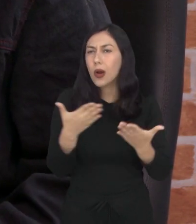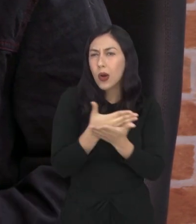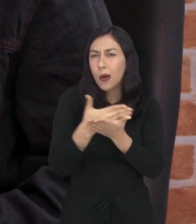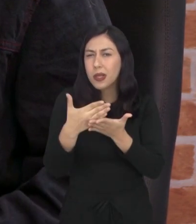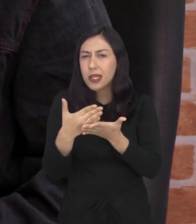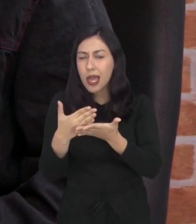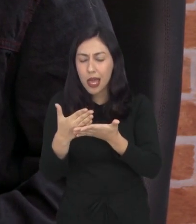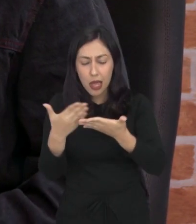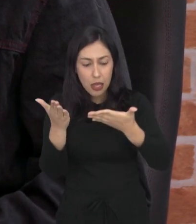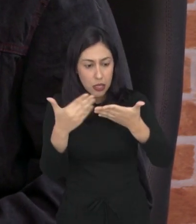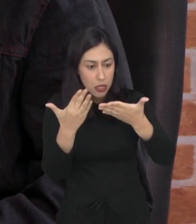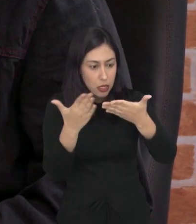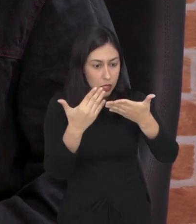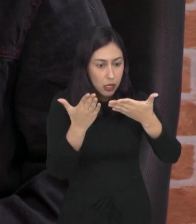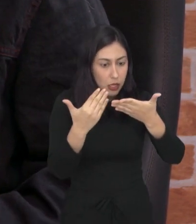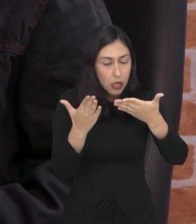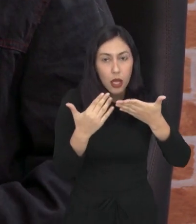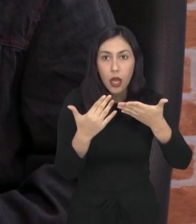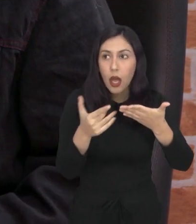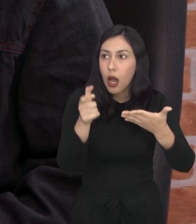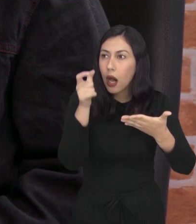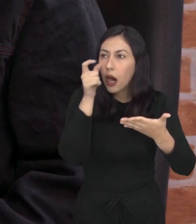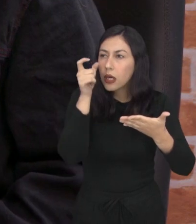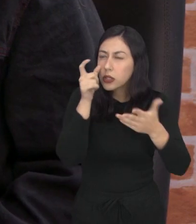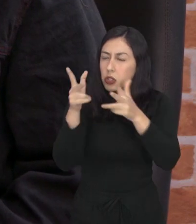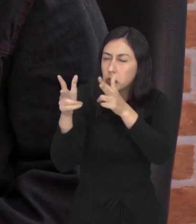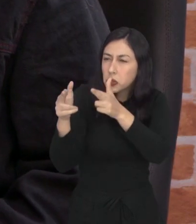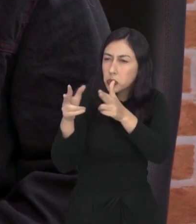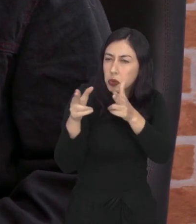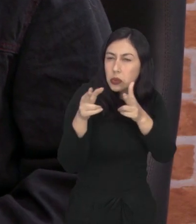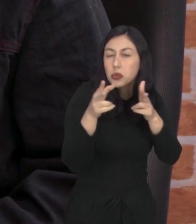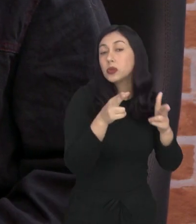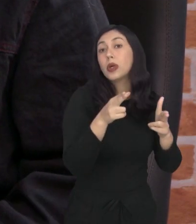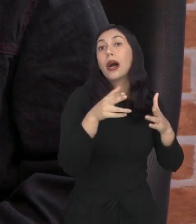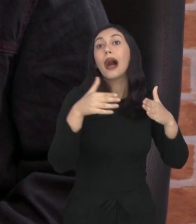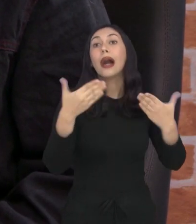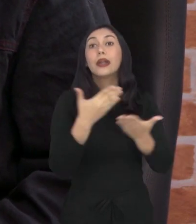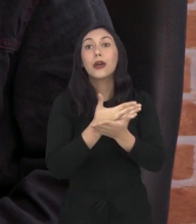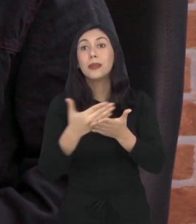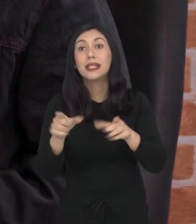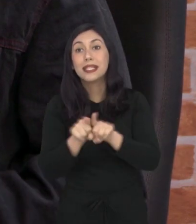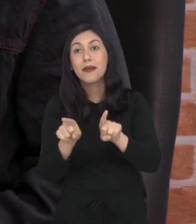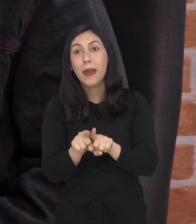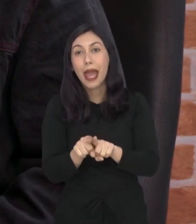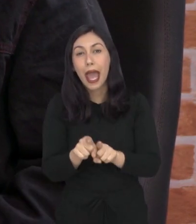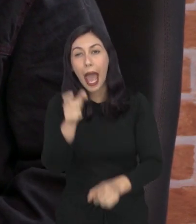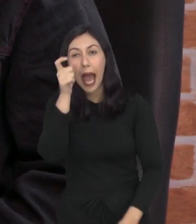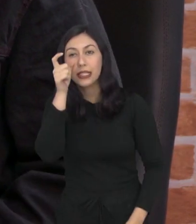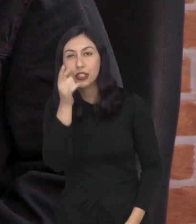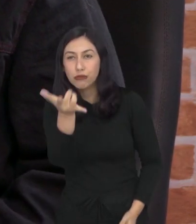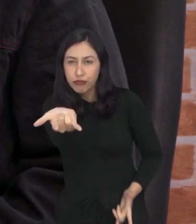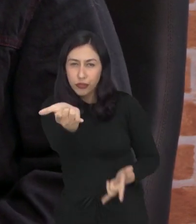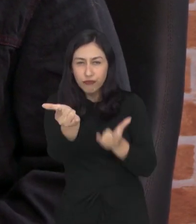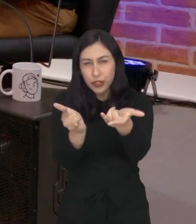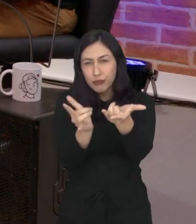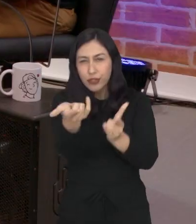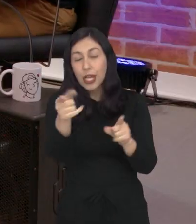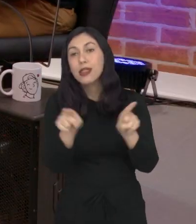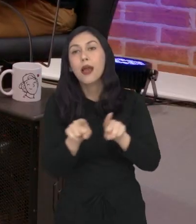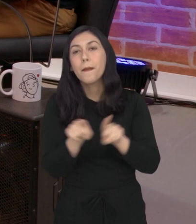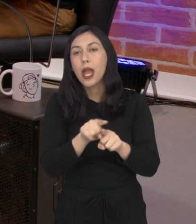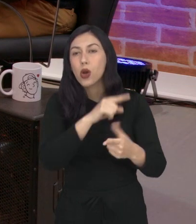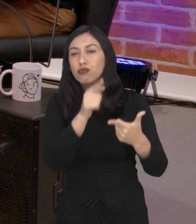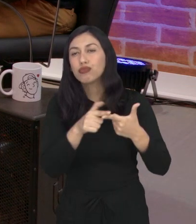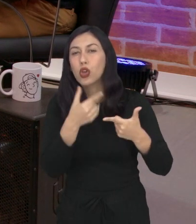legal. Então foi nessa pegada. Então eu comecei a ler os quadrinhos do Batman, começava a assistir as séries animadas. Nisso eu comecei a assistir muito Homem-Aranha também, Super